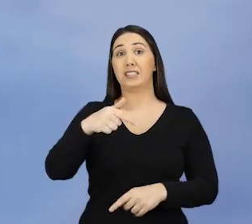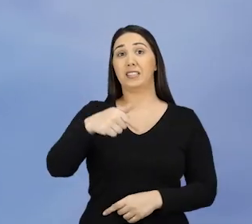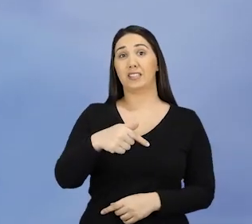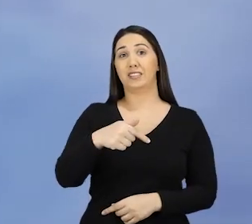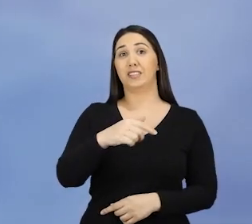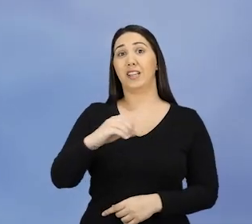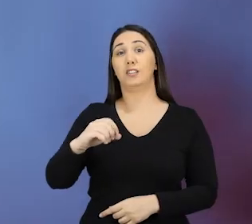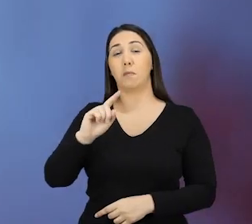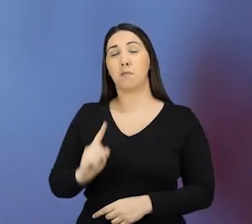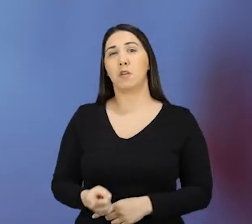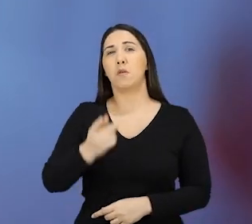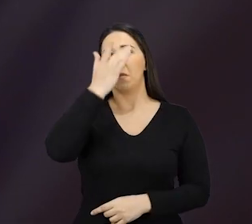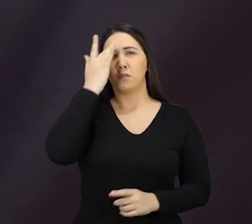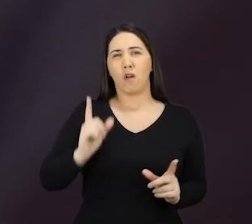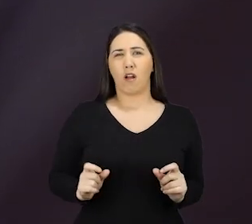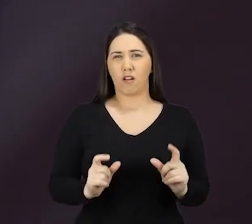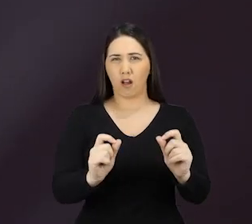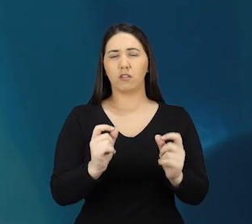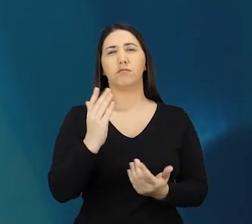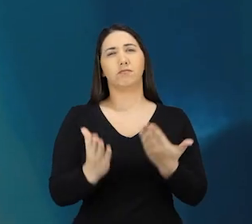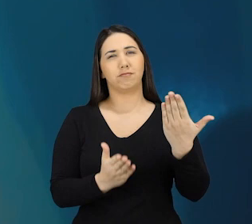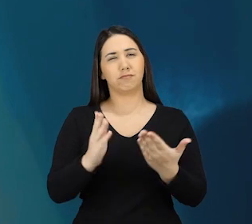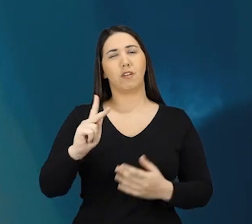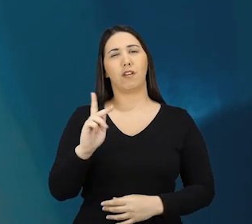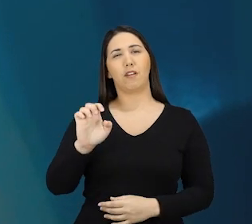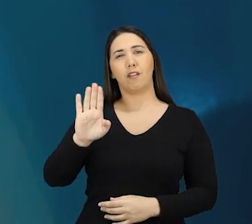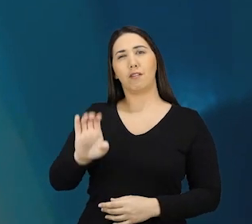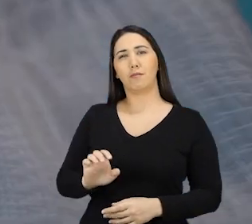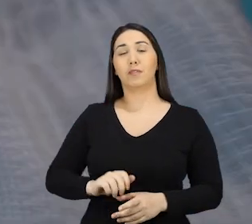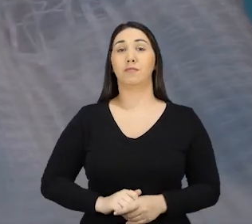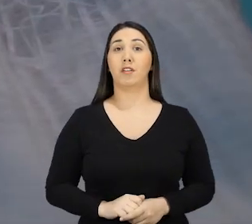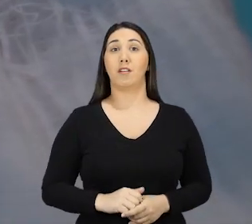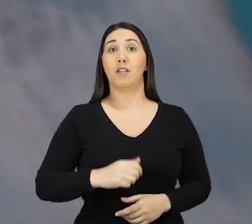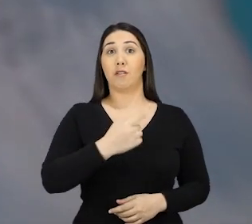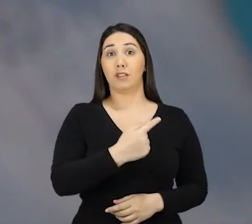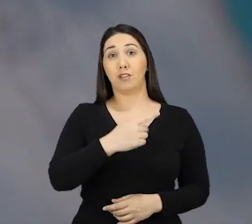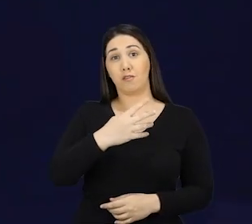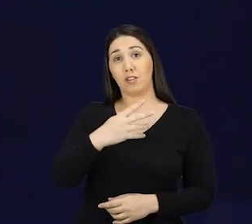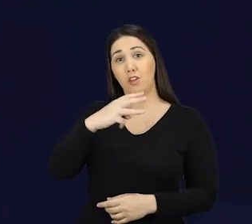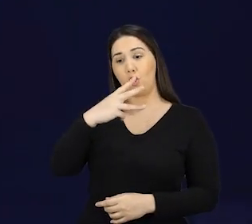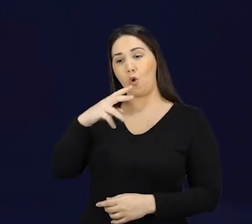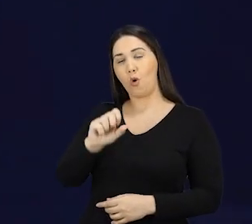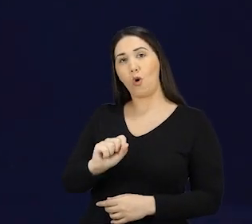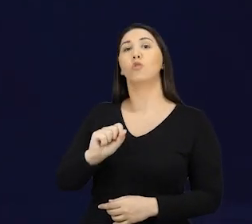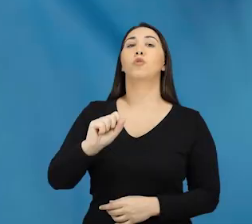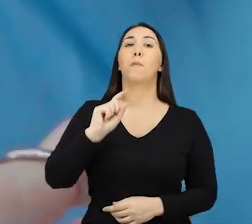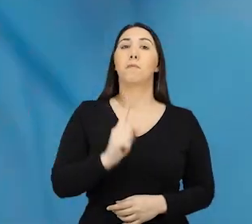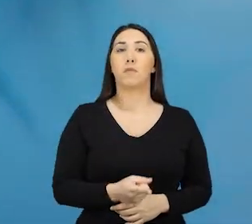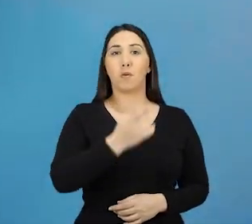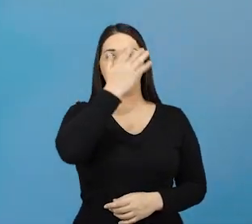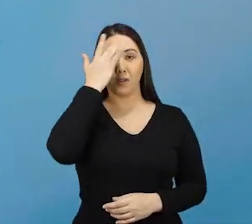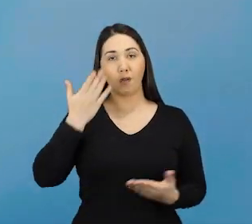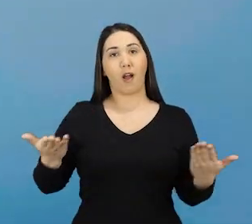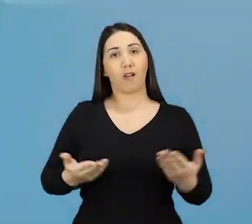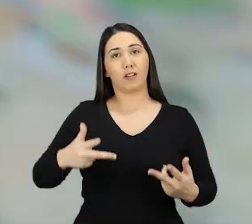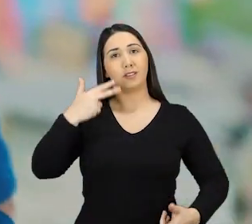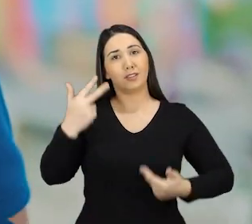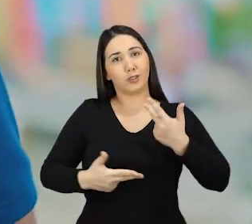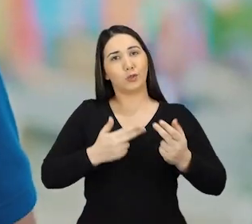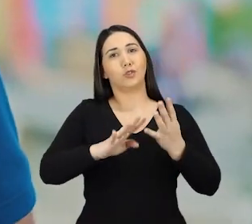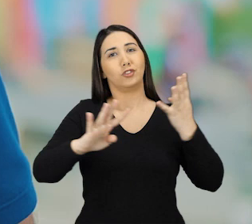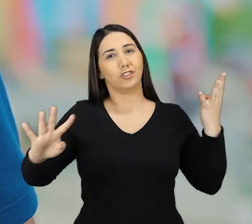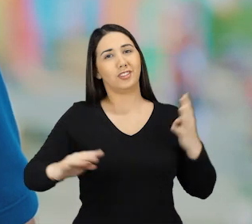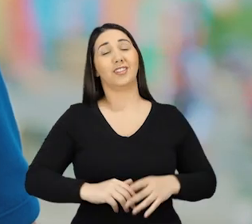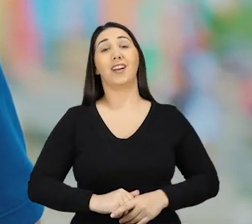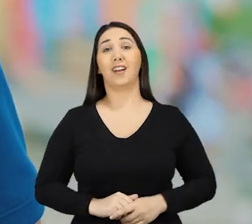mil pacientes de câncer que usam a rede Avicamarco, para as 538 mil pessoas que estão sendo atendidas agora no mutirão de cirurgias. Eu quero